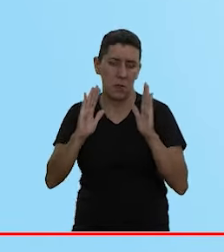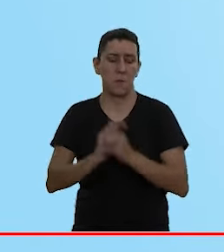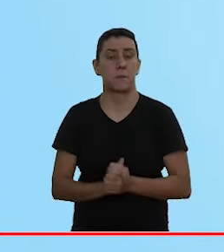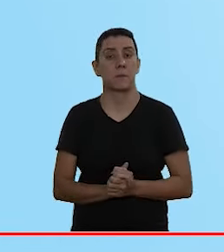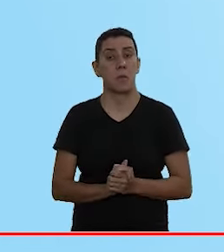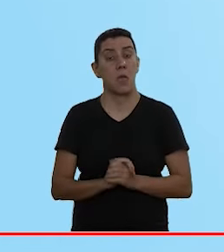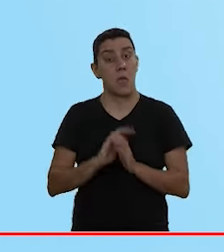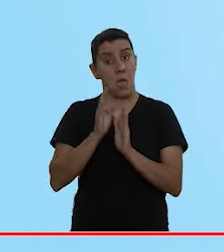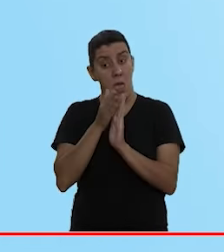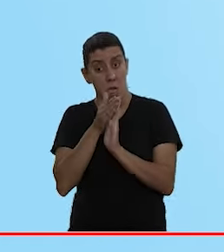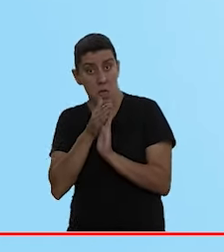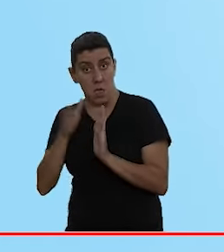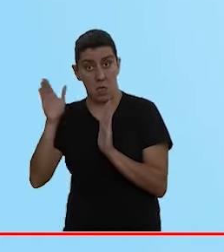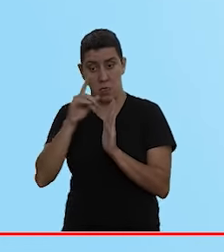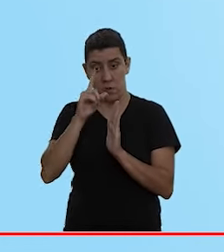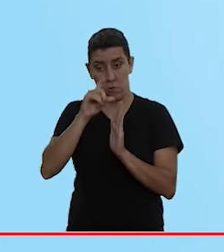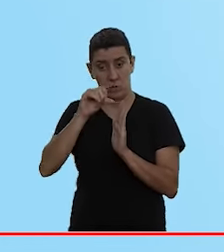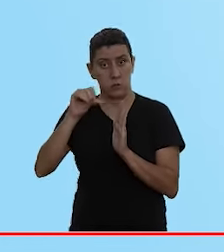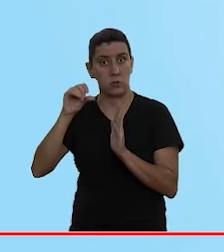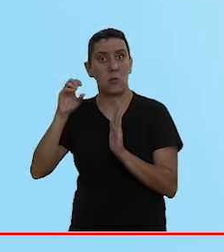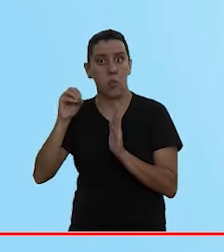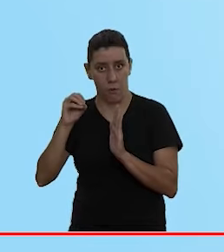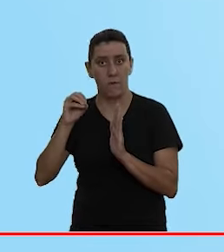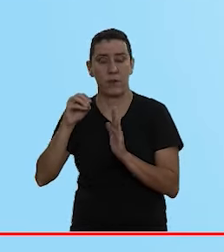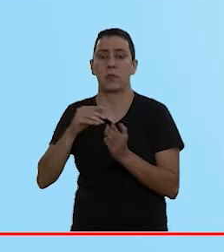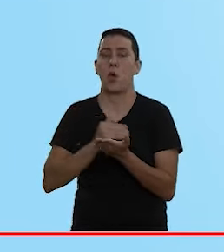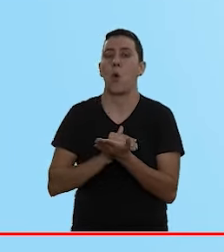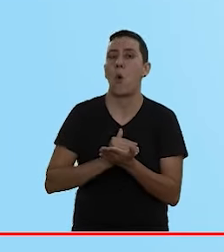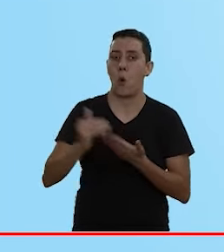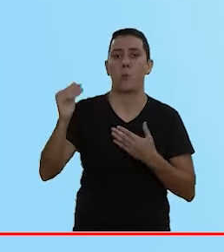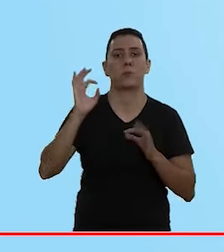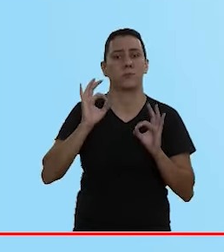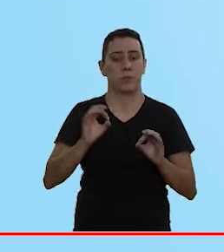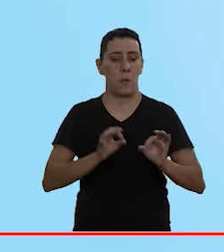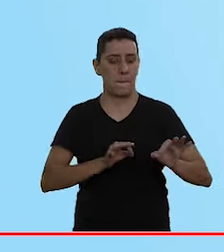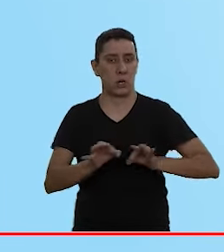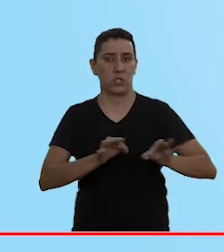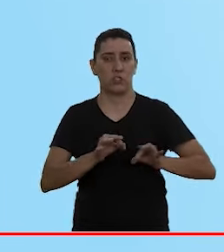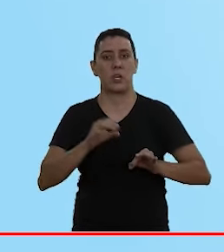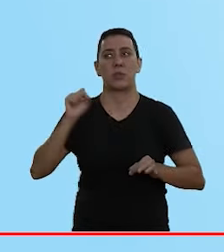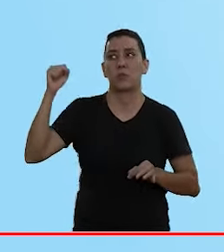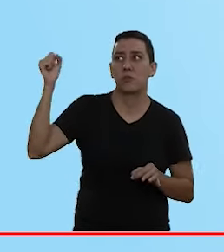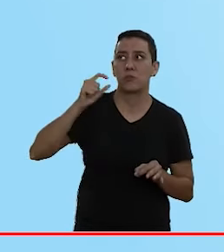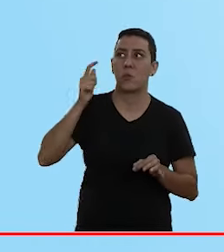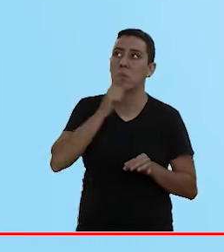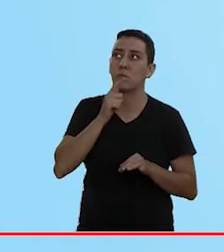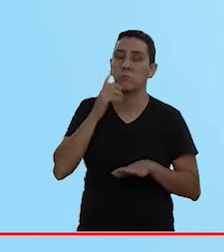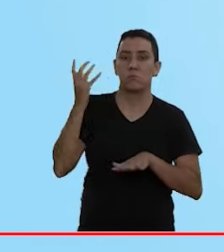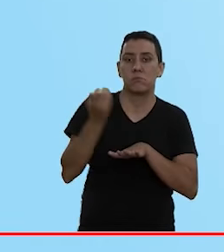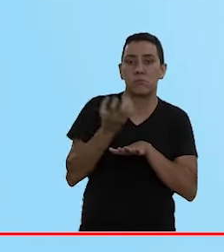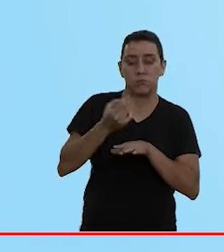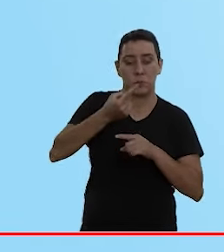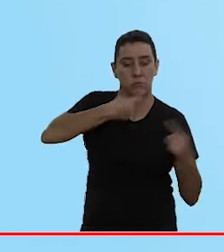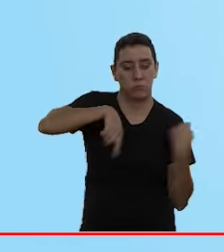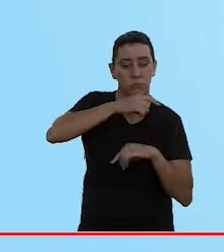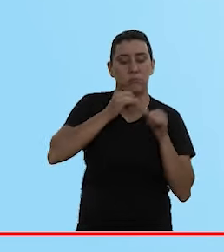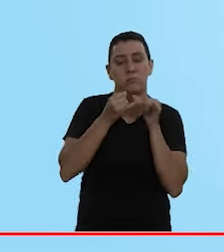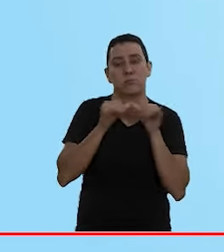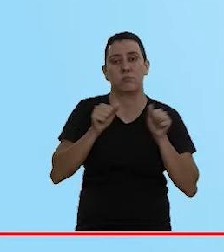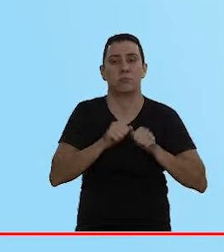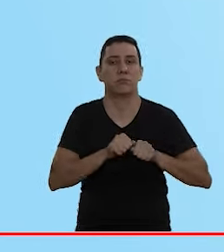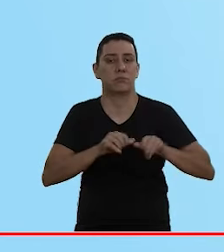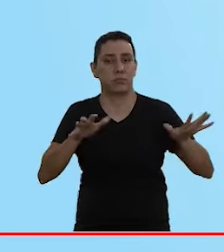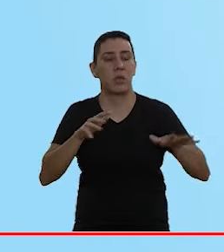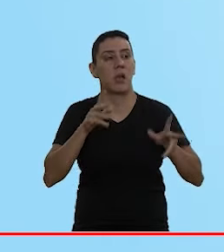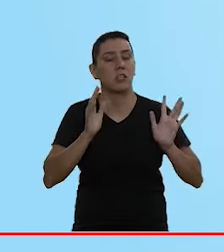década de 90 os sistemas on-grid, a energia solar em sistemas on-grid, ou seja, na rede elétrica, começaram a fazer